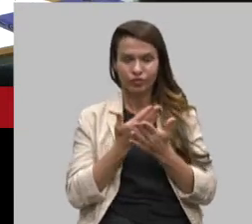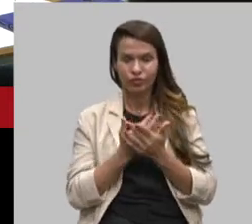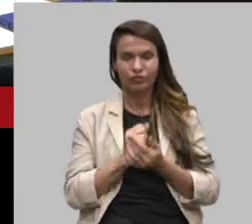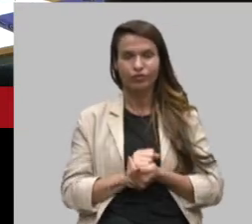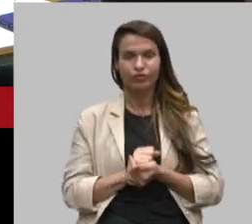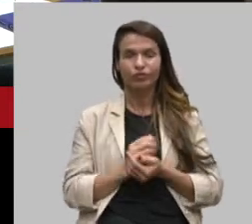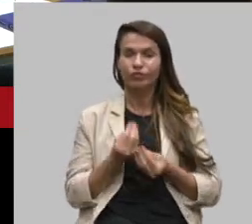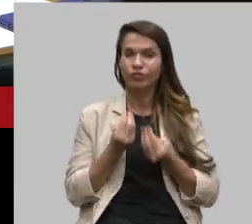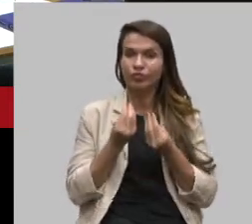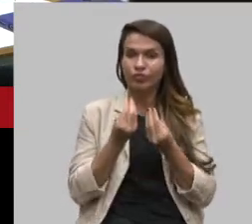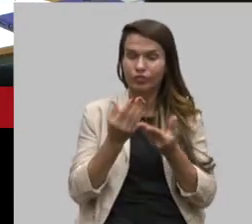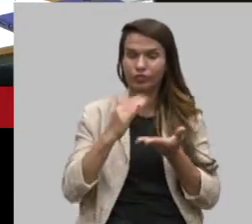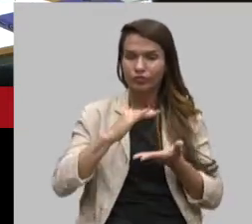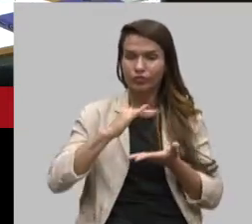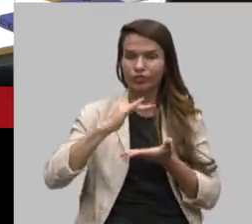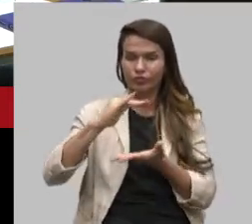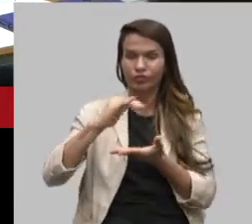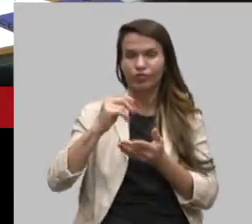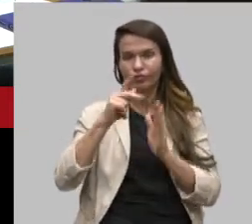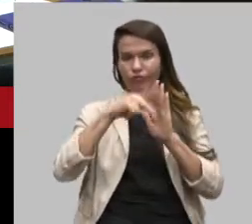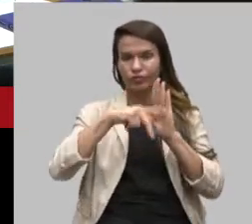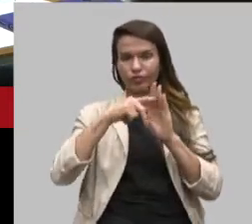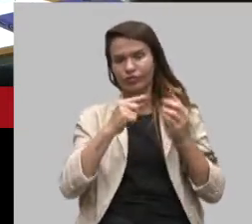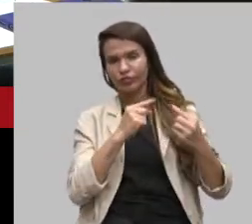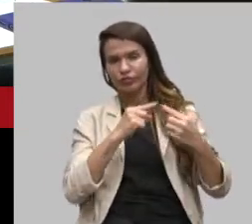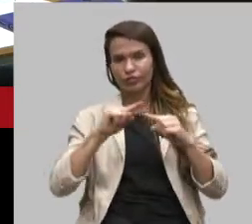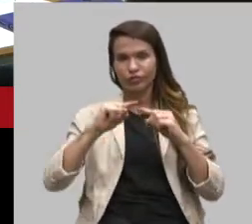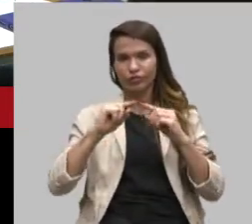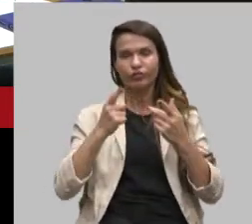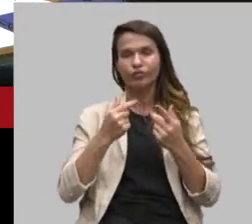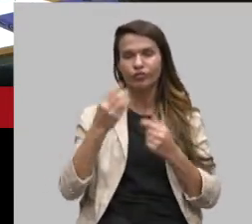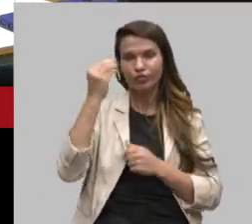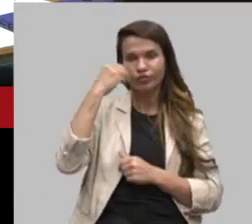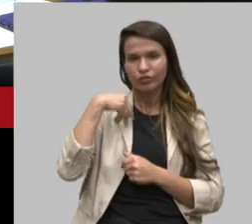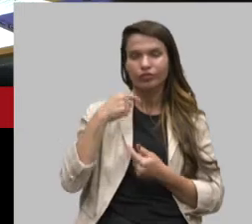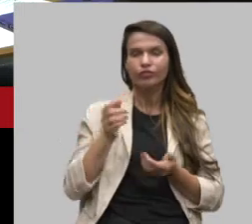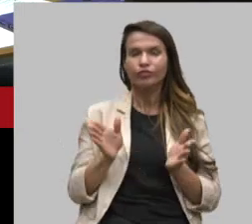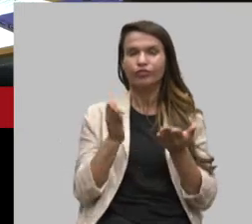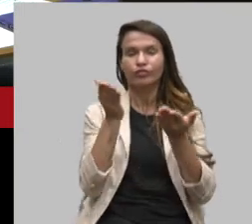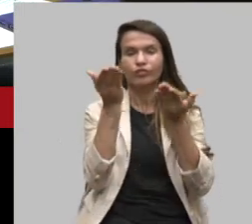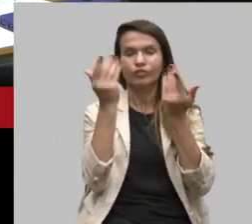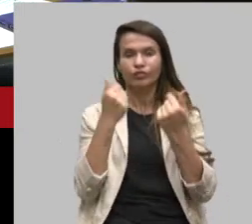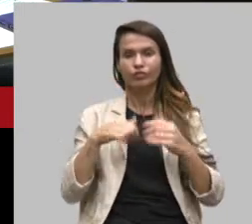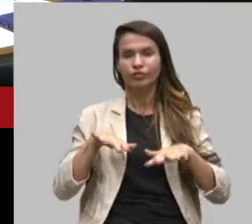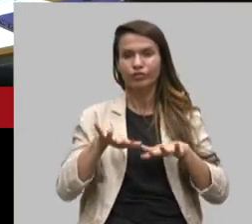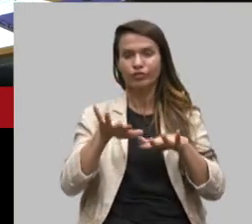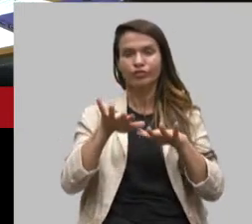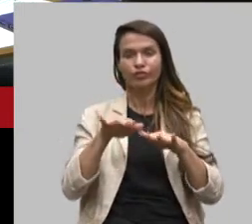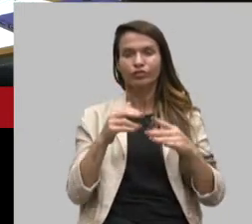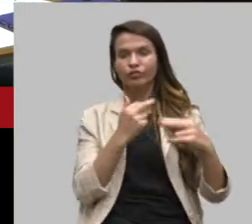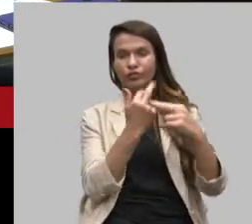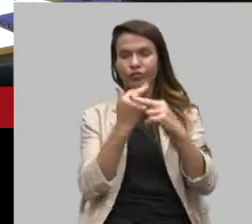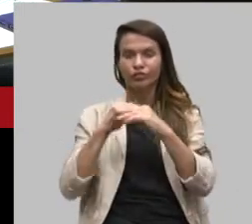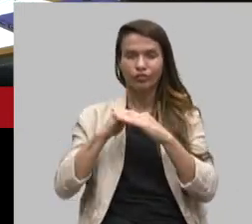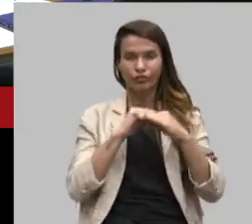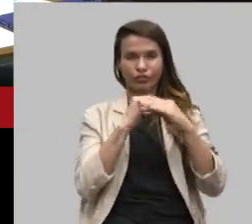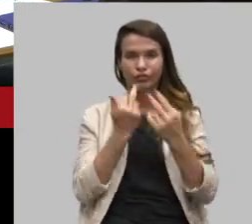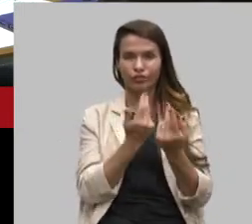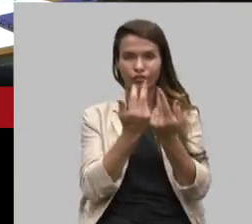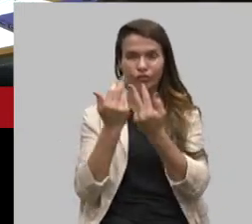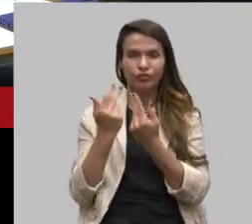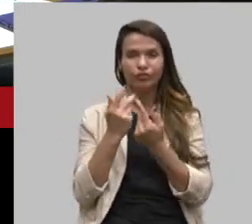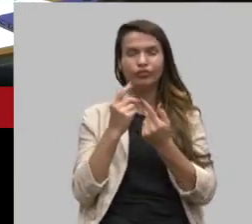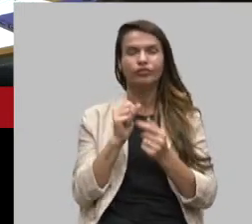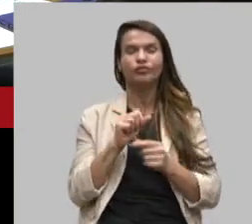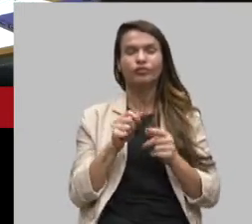esses itens o programa combate a vulnerabilidade socioeconômica promovendo a inclusão e igualdade e oportunidades além de beneficiar os estudantes e suas